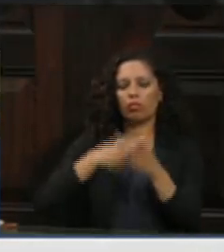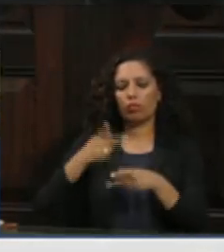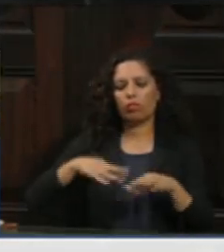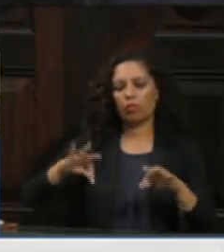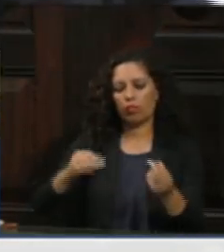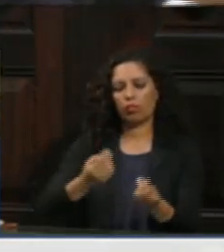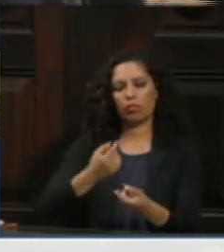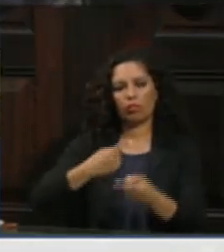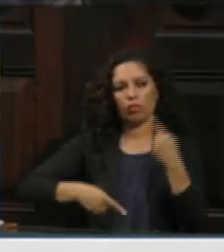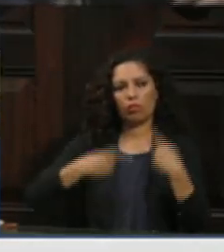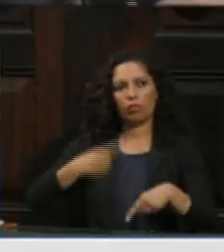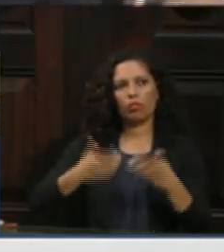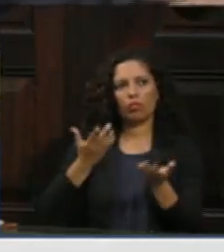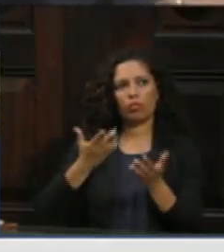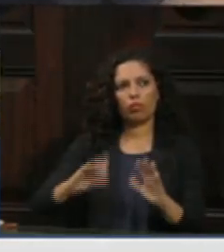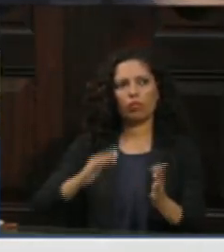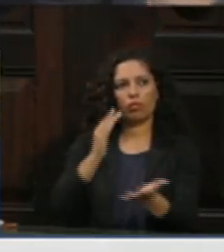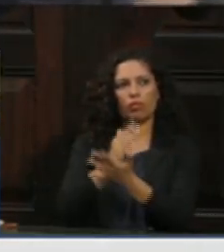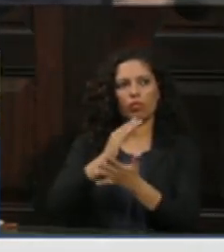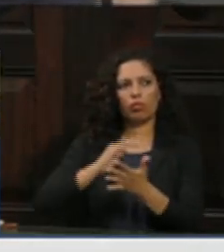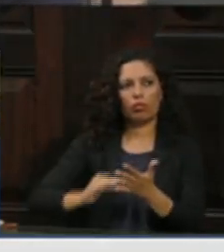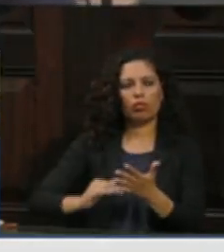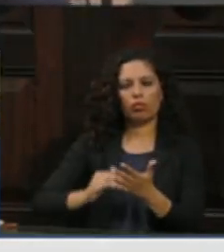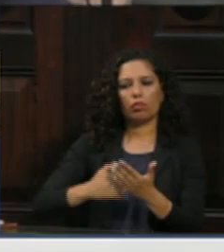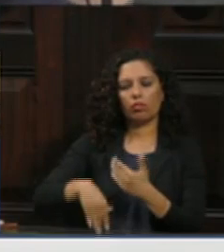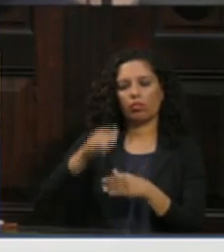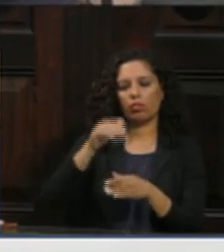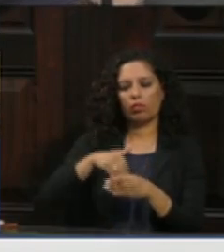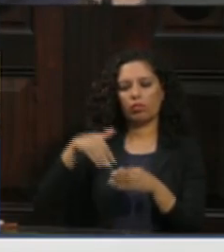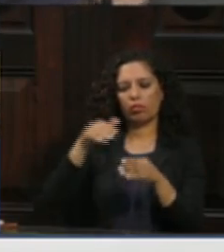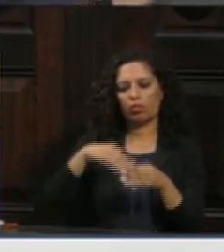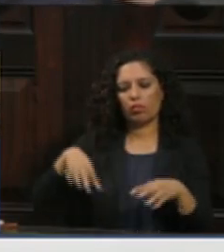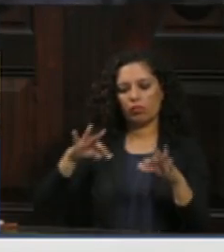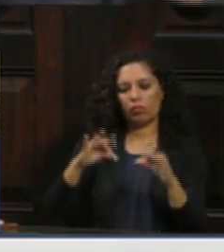Pela Comissão de Defesa do Meio Ambiente, deputado André Lazzaroni.